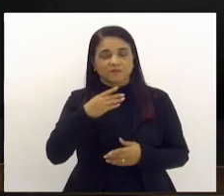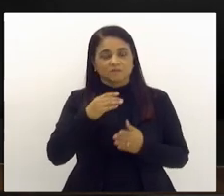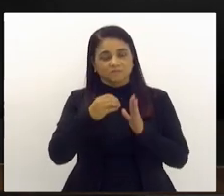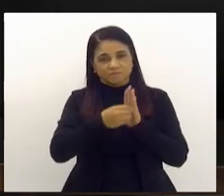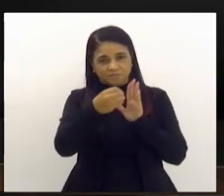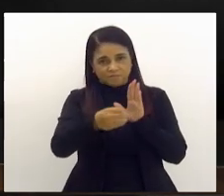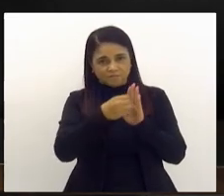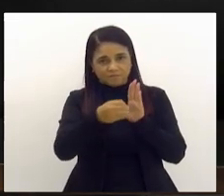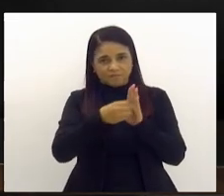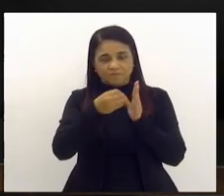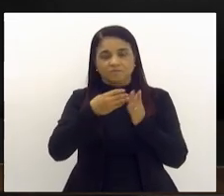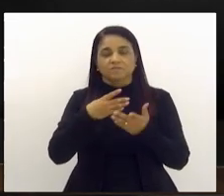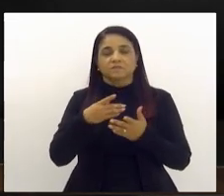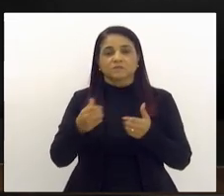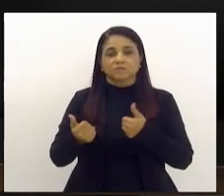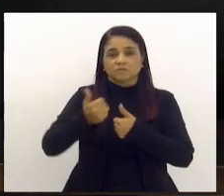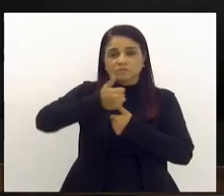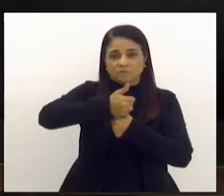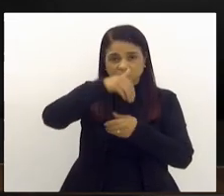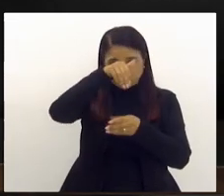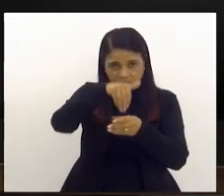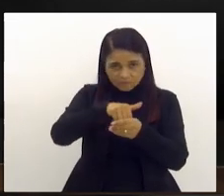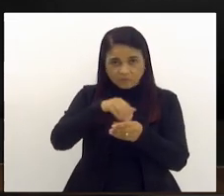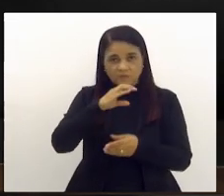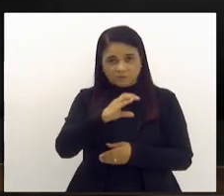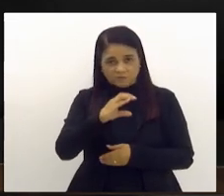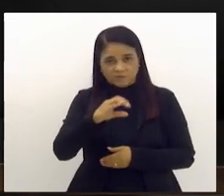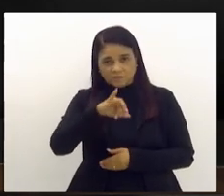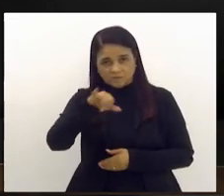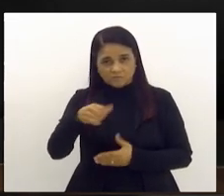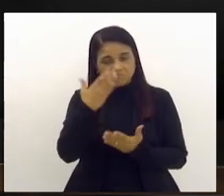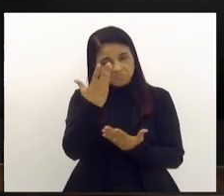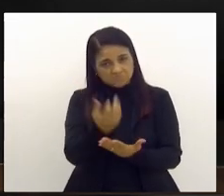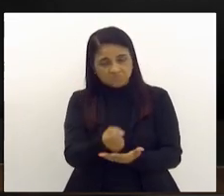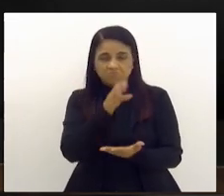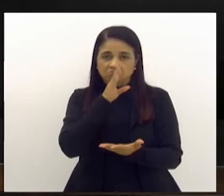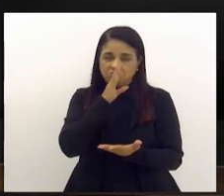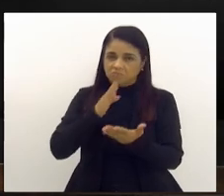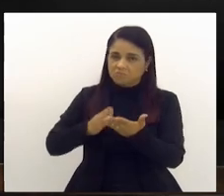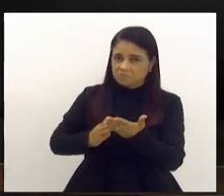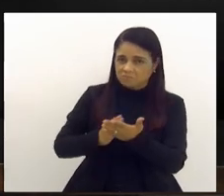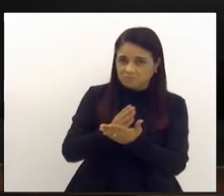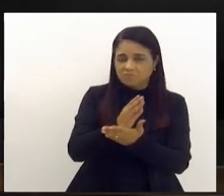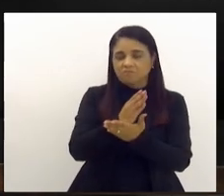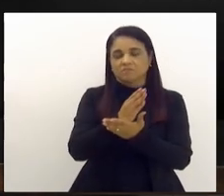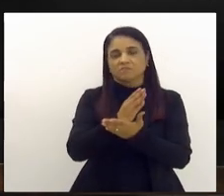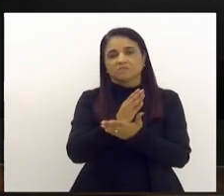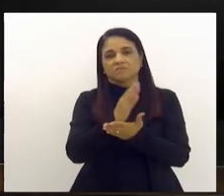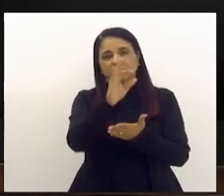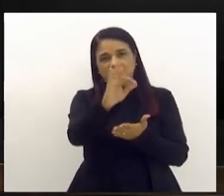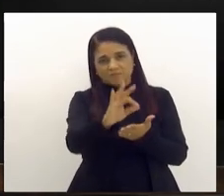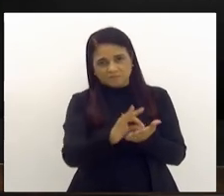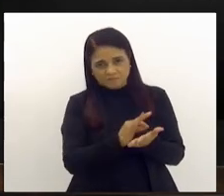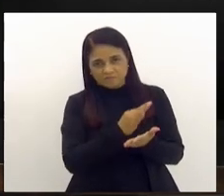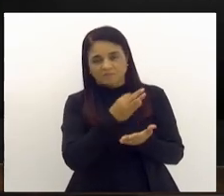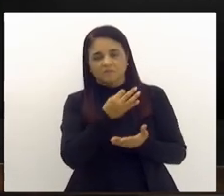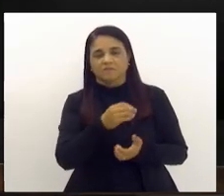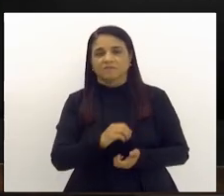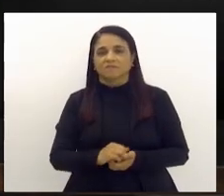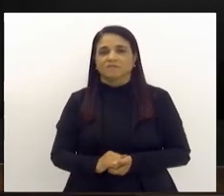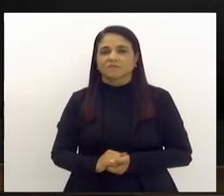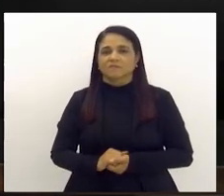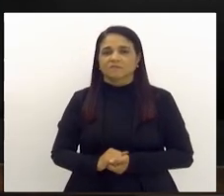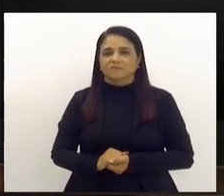votação substitutivo da CCJ. Os senhores que aprovam permaneçam como estão. Aprovado. Vai autógrafo.